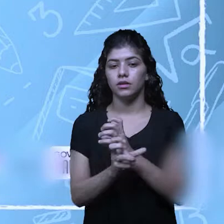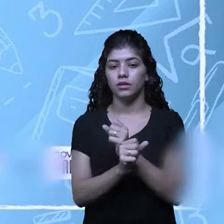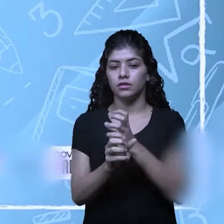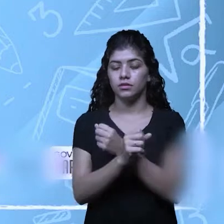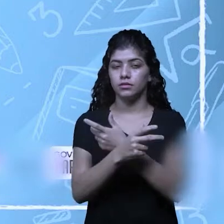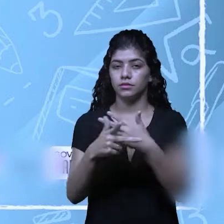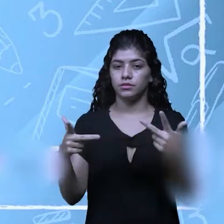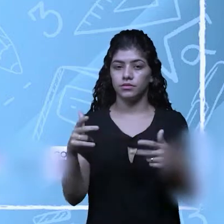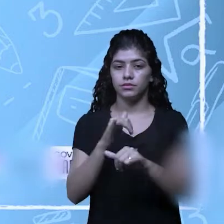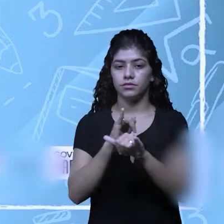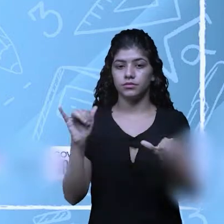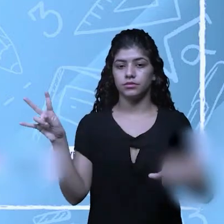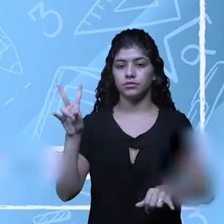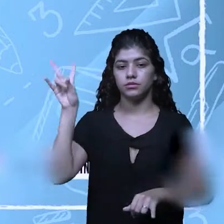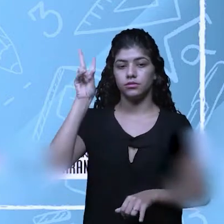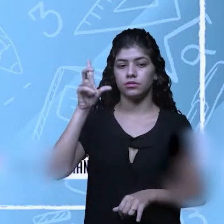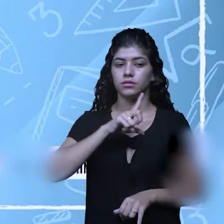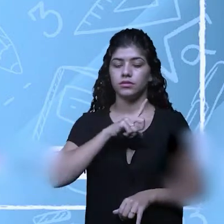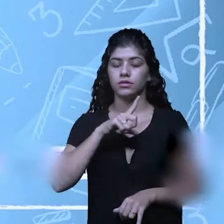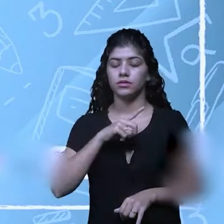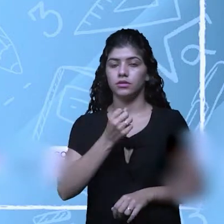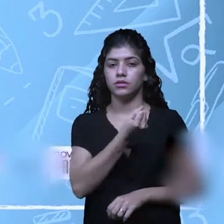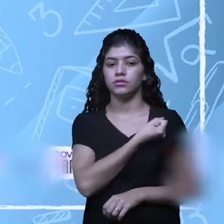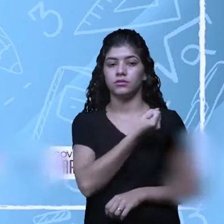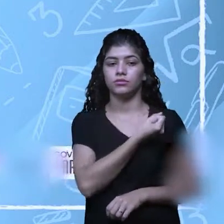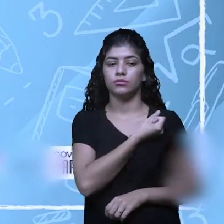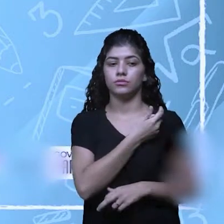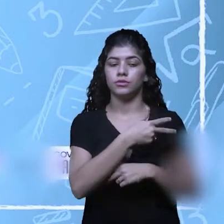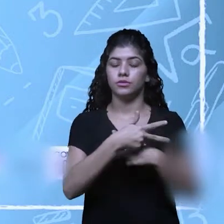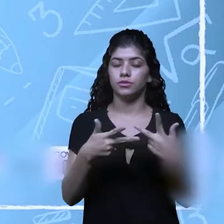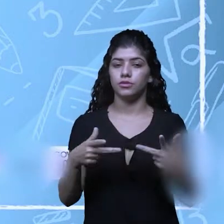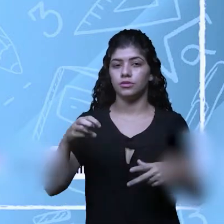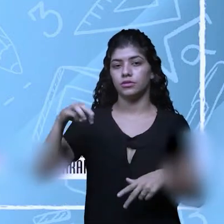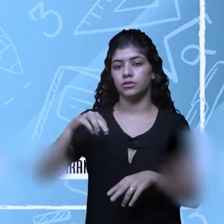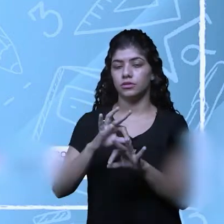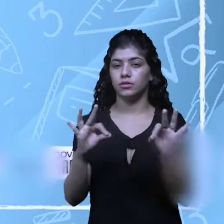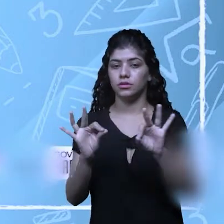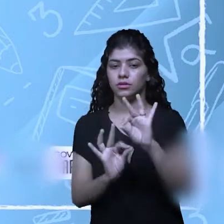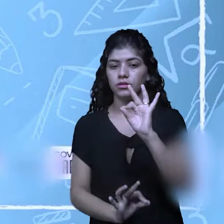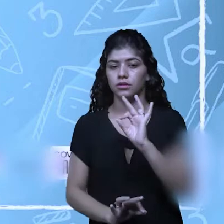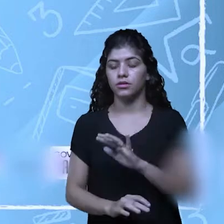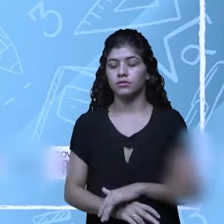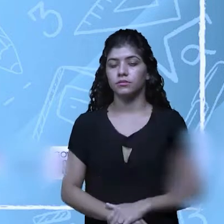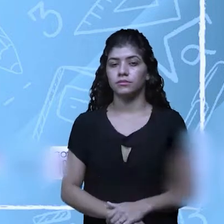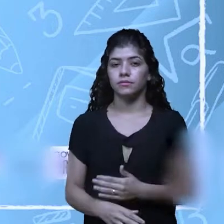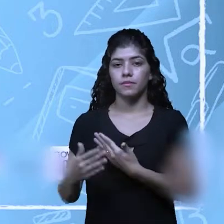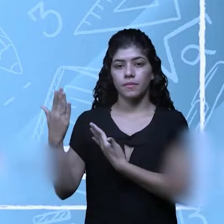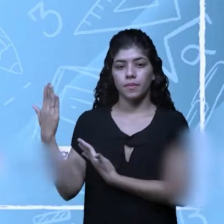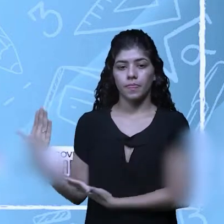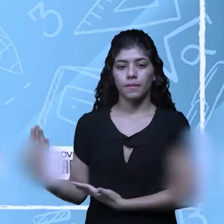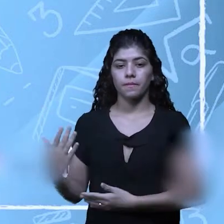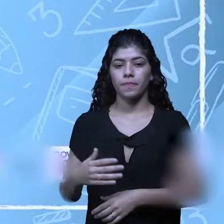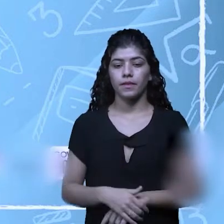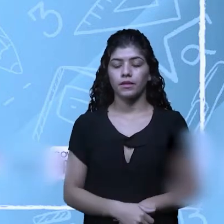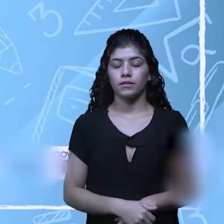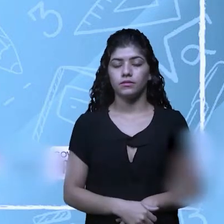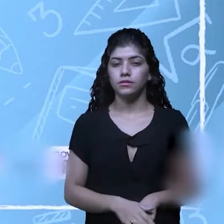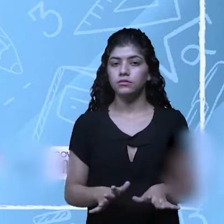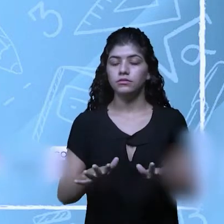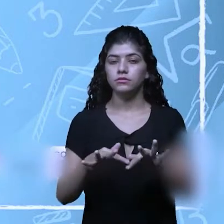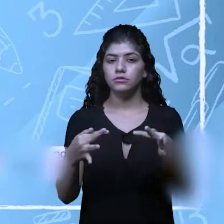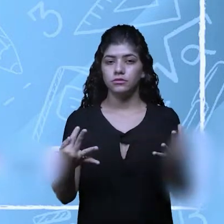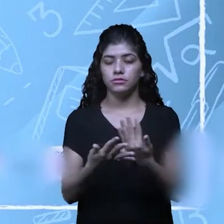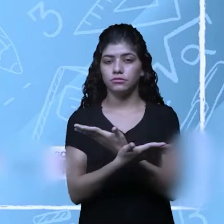a soma dos valores indicados dividido pelo número de medições. Então aqui é uma média